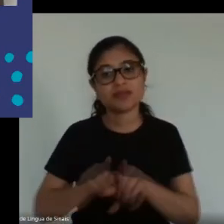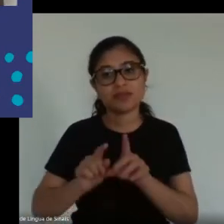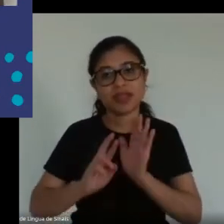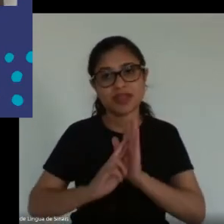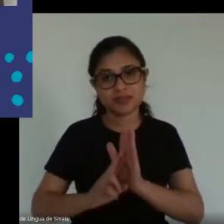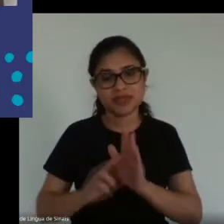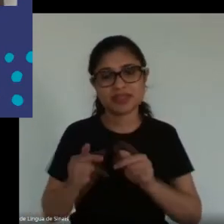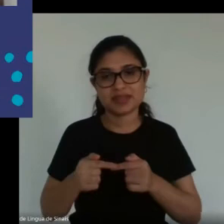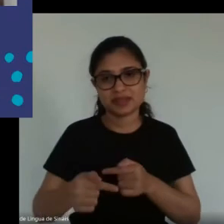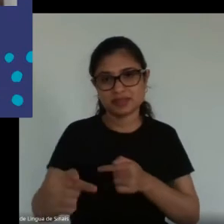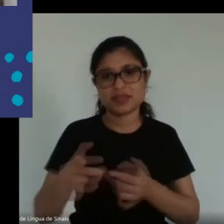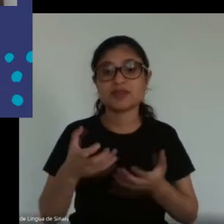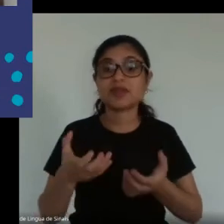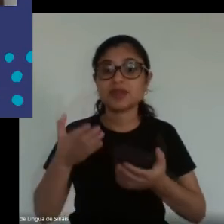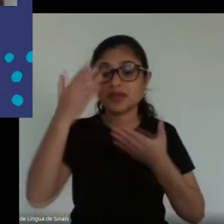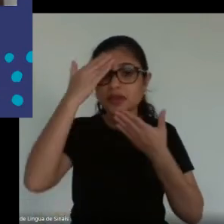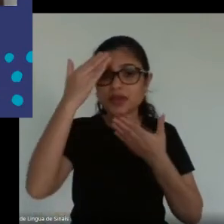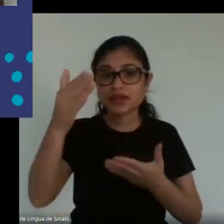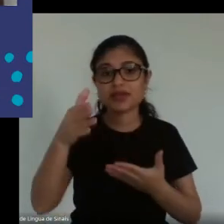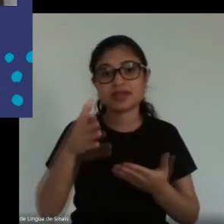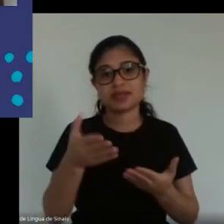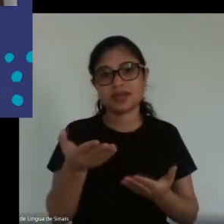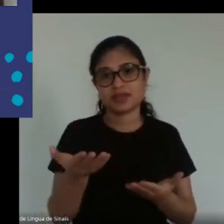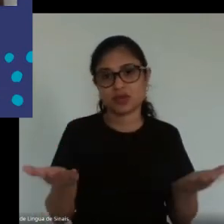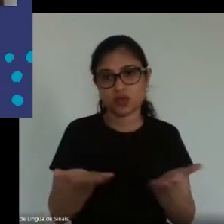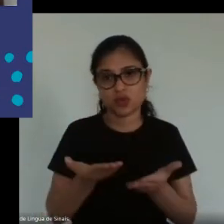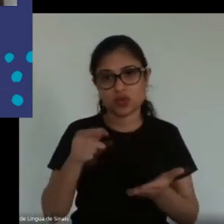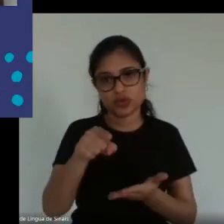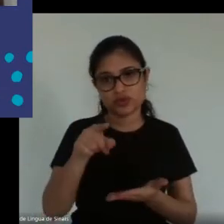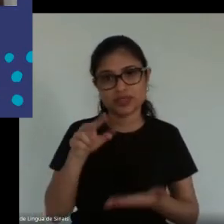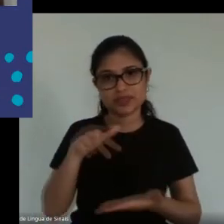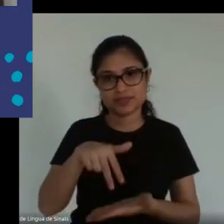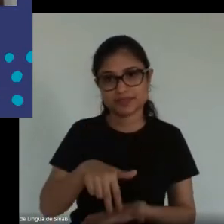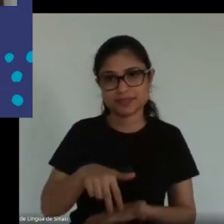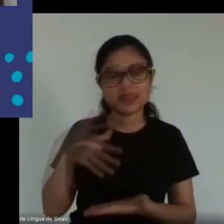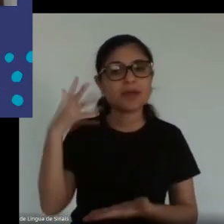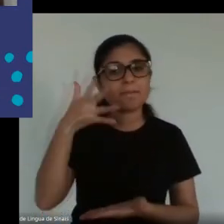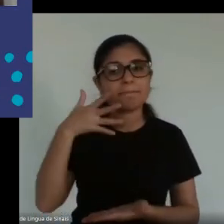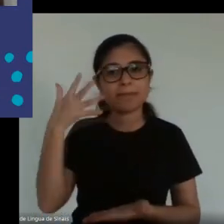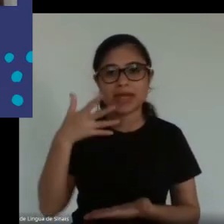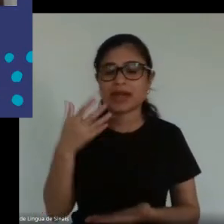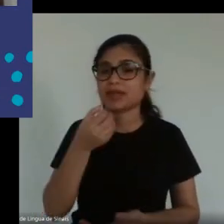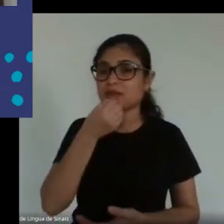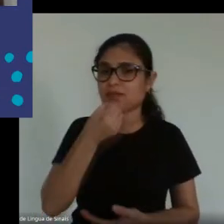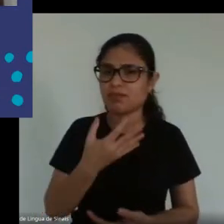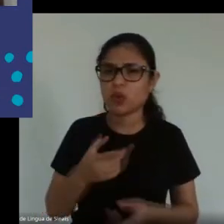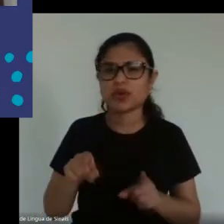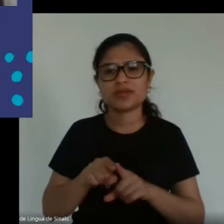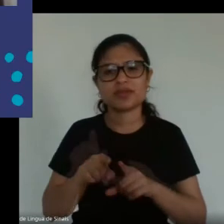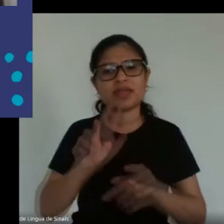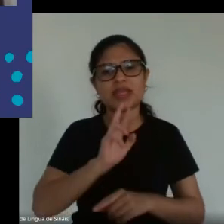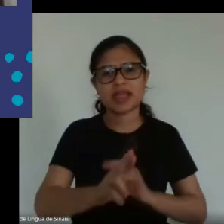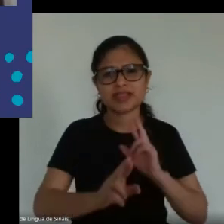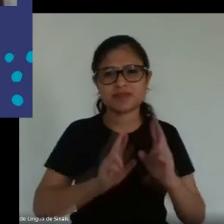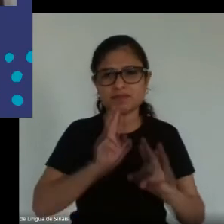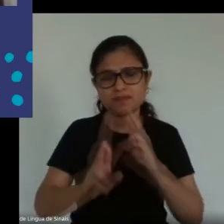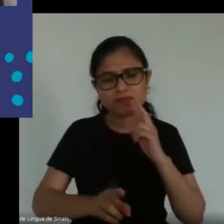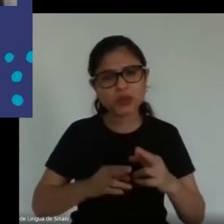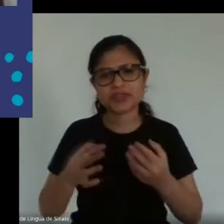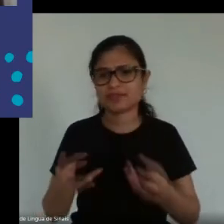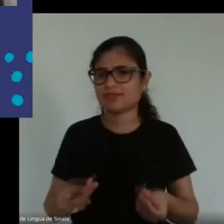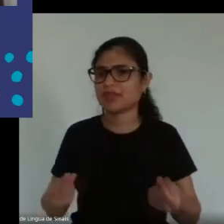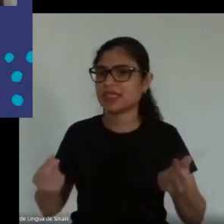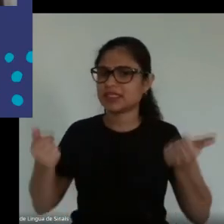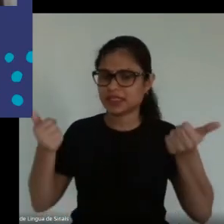da semana, quero agradecer a sua presença. A palestra foi muito boa, as respostas foram muito enriquecedoras e